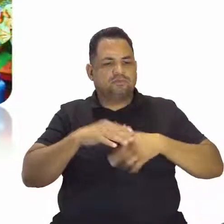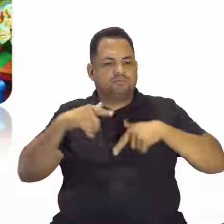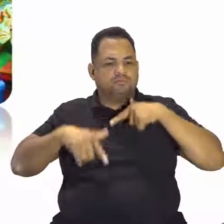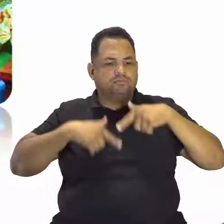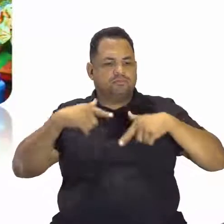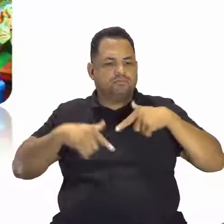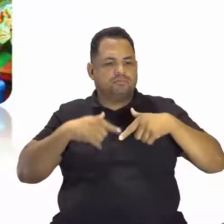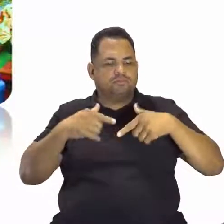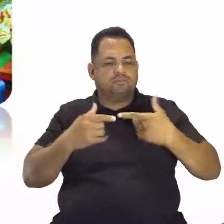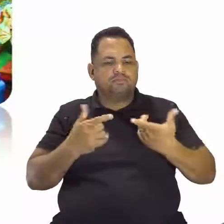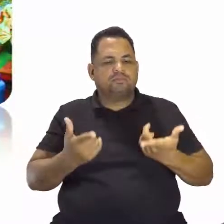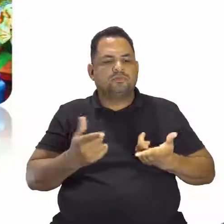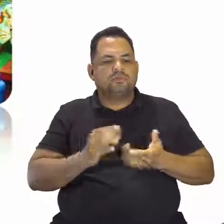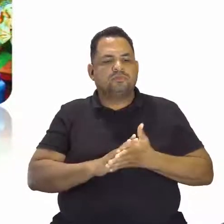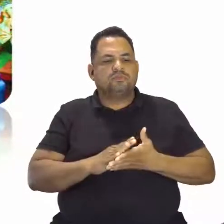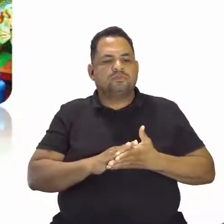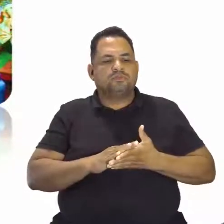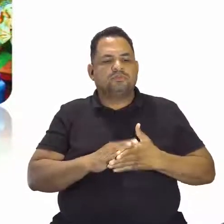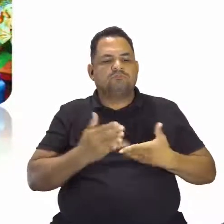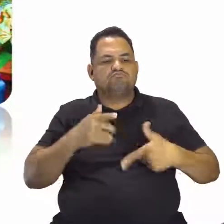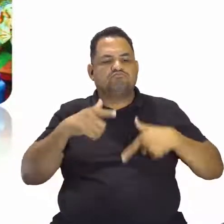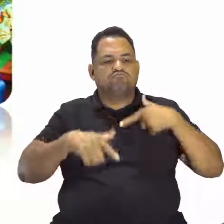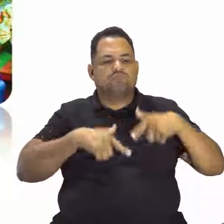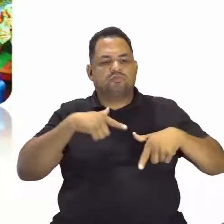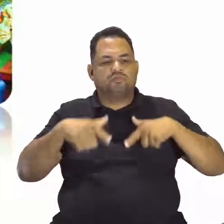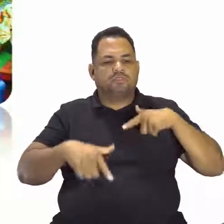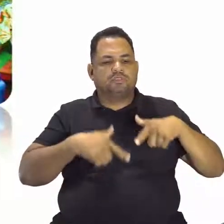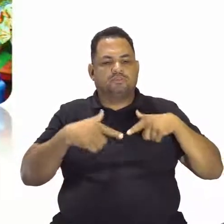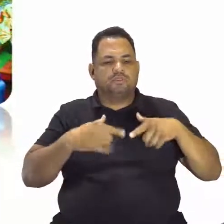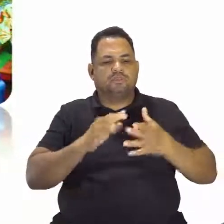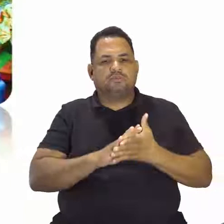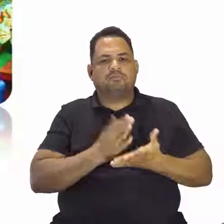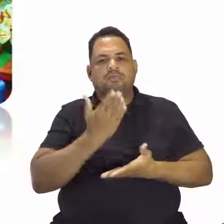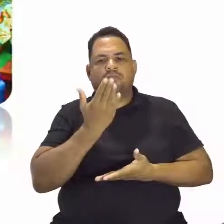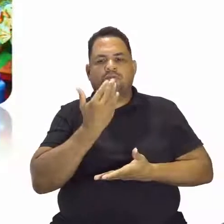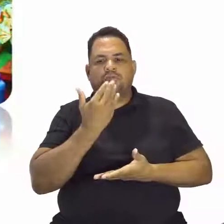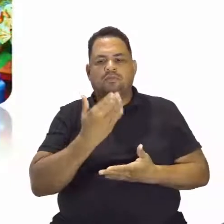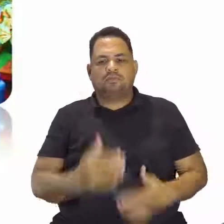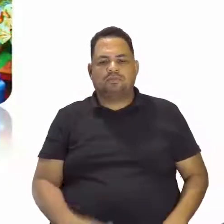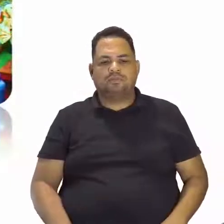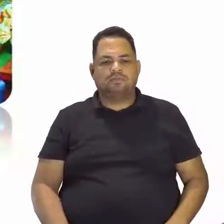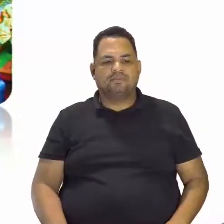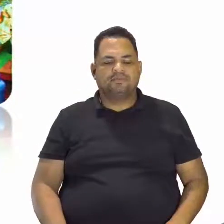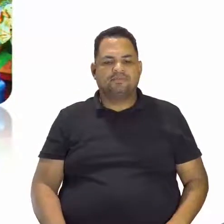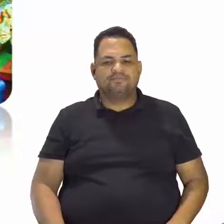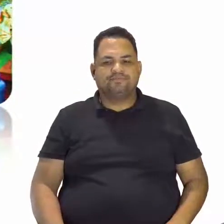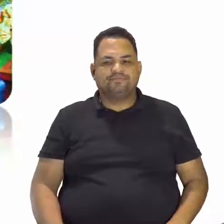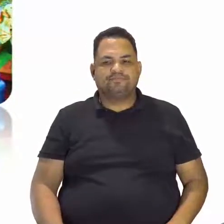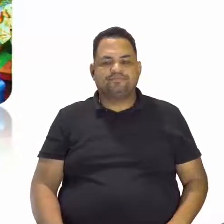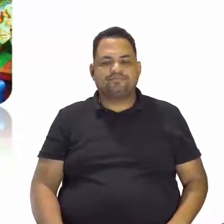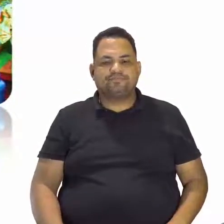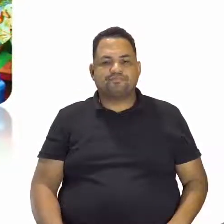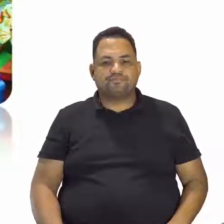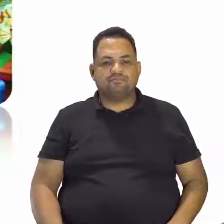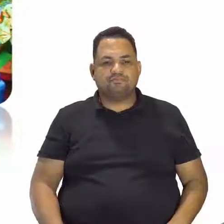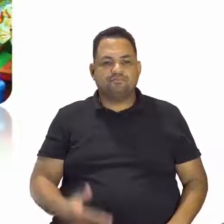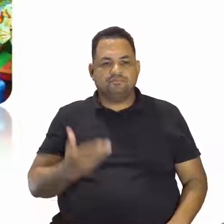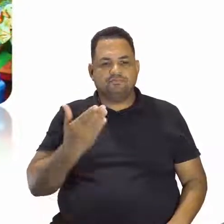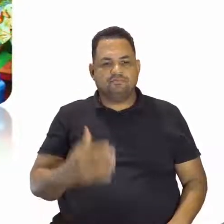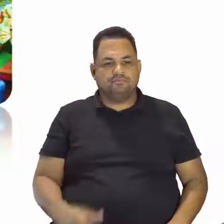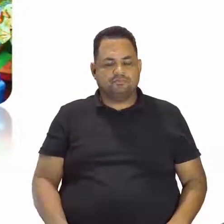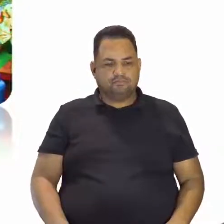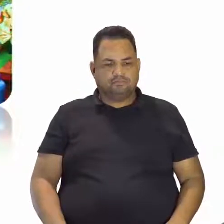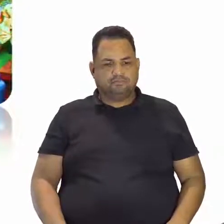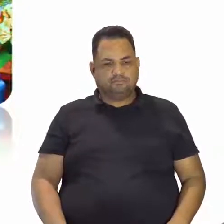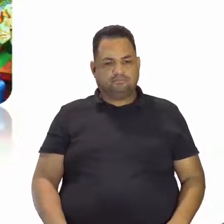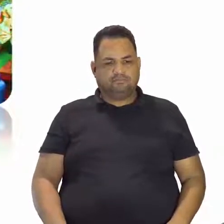subsistência, essas são as características comuns das populações tradicionais, né? E produção de